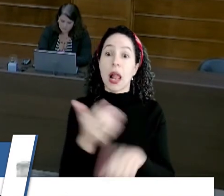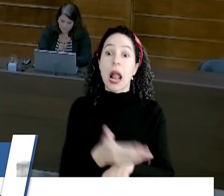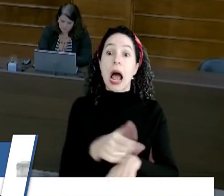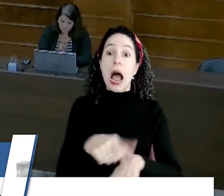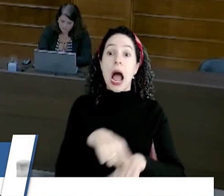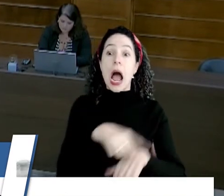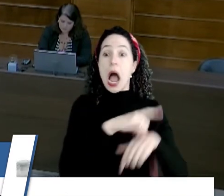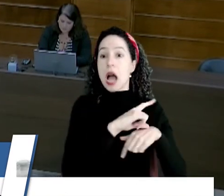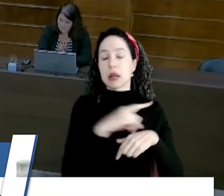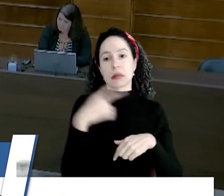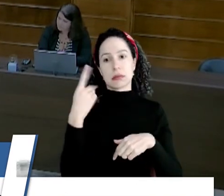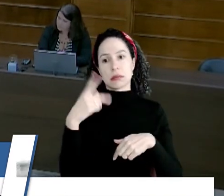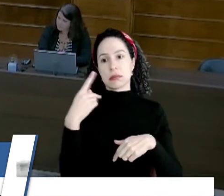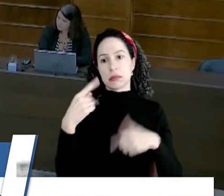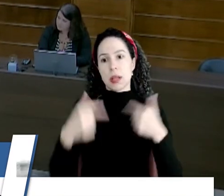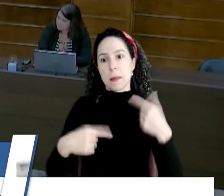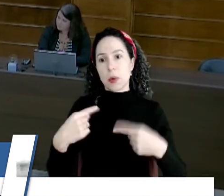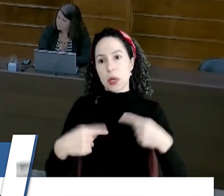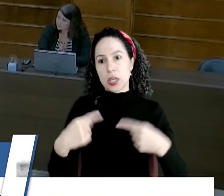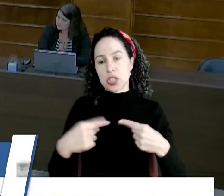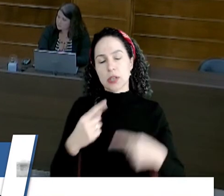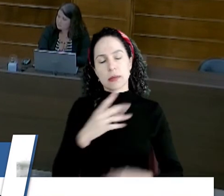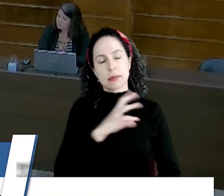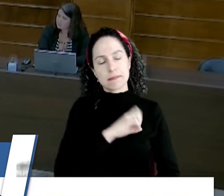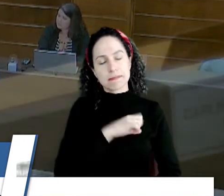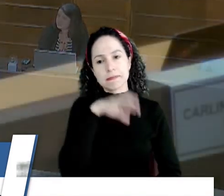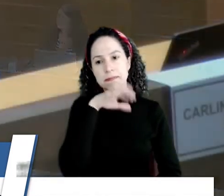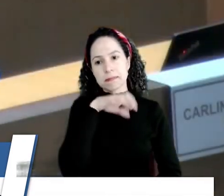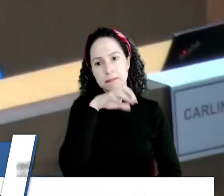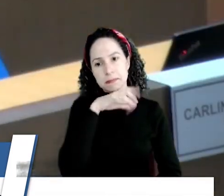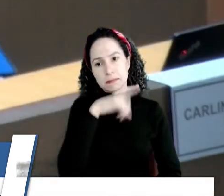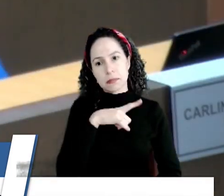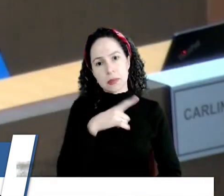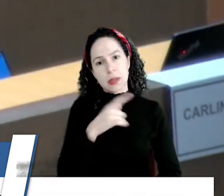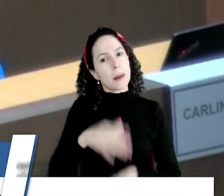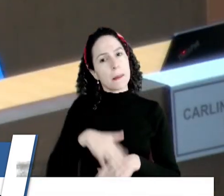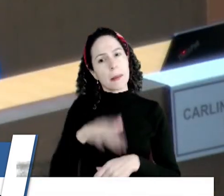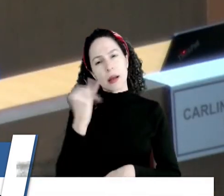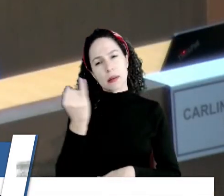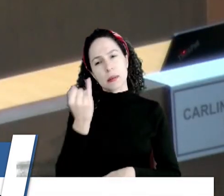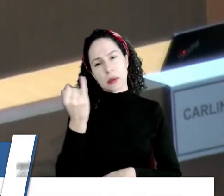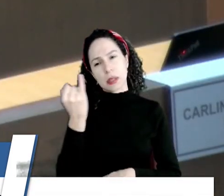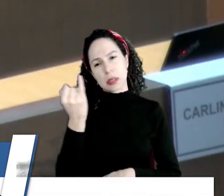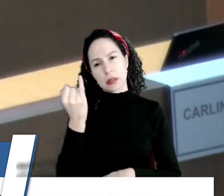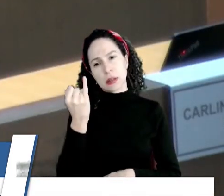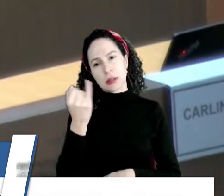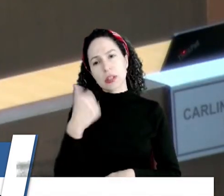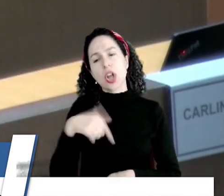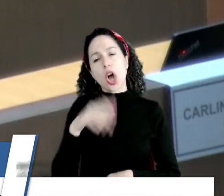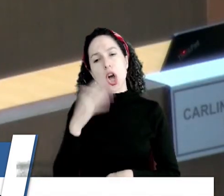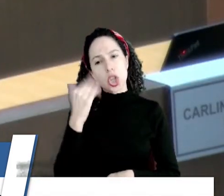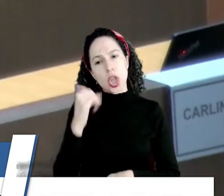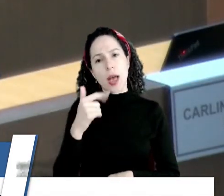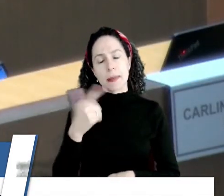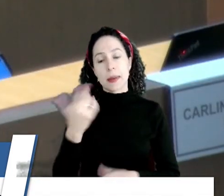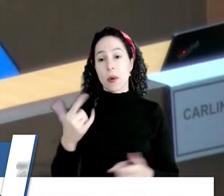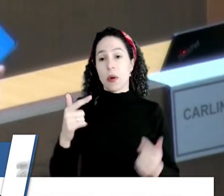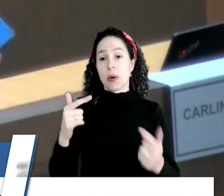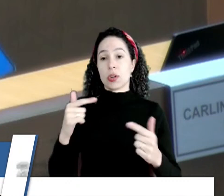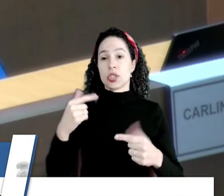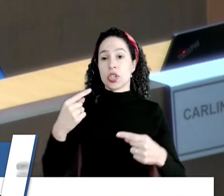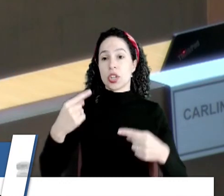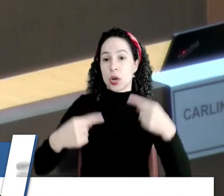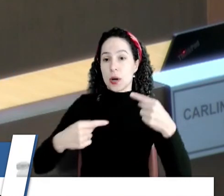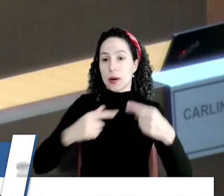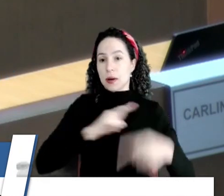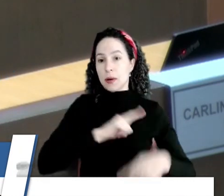a pessoa, o seu trabalho, o amor que você tem pelos animais. Eu acho que isso é o mais importante. A gente sabe que na vida pública, hoje, as críticas vêm, principalmente daqueles que